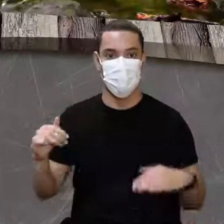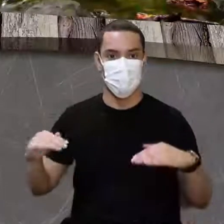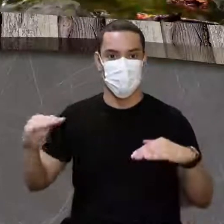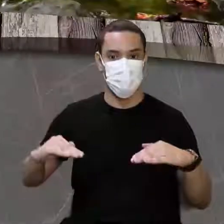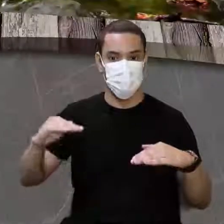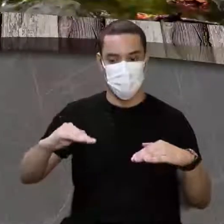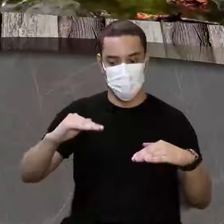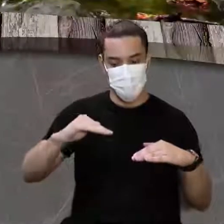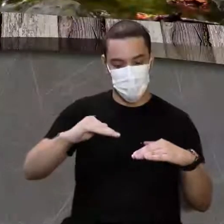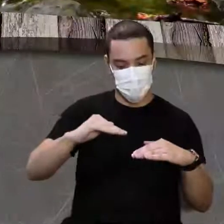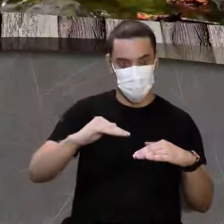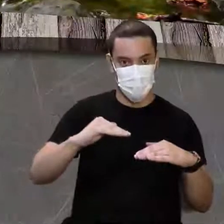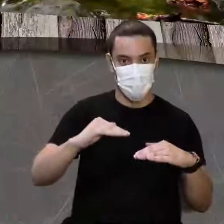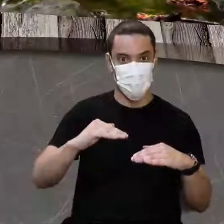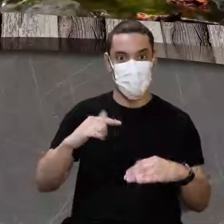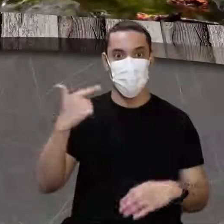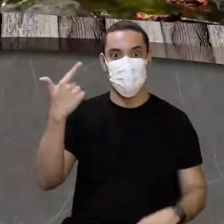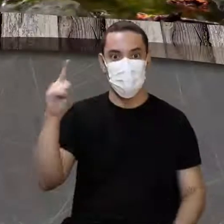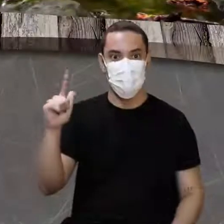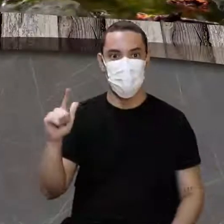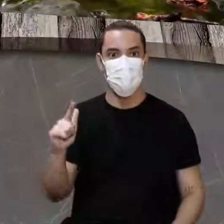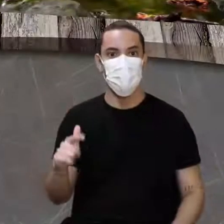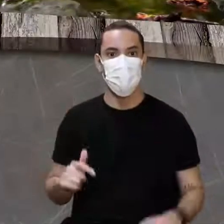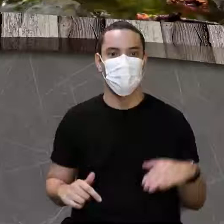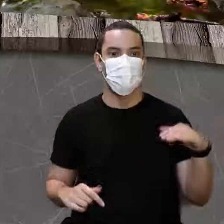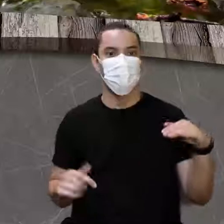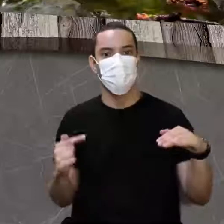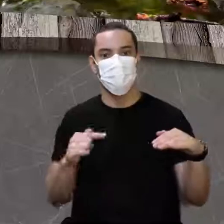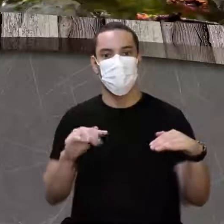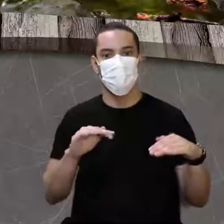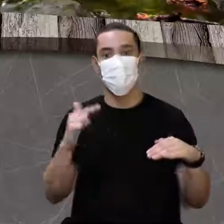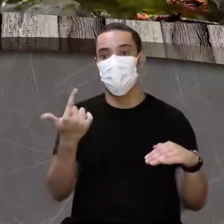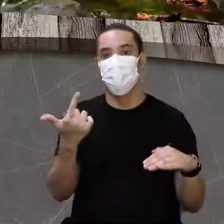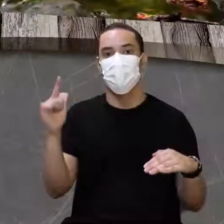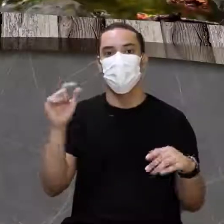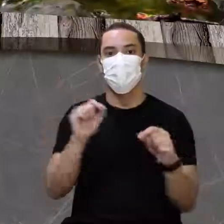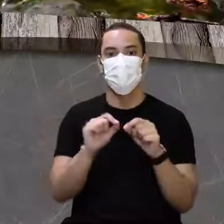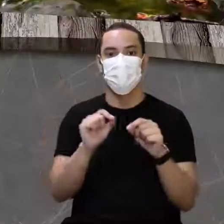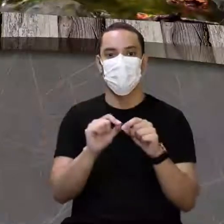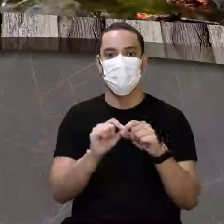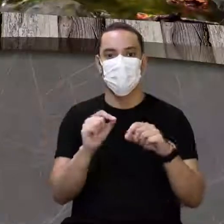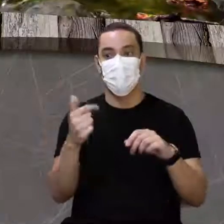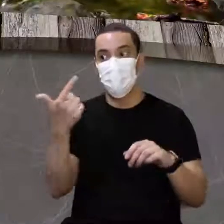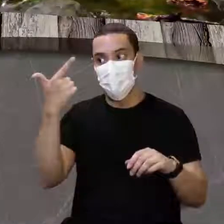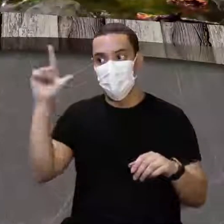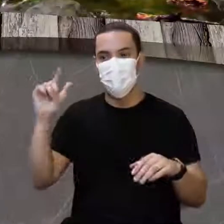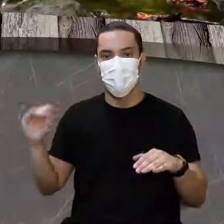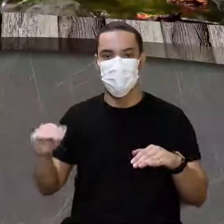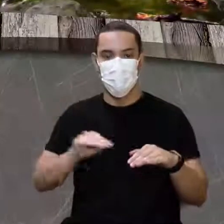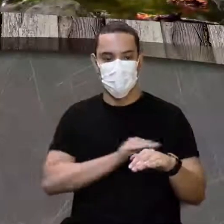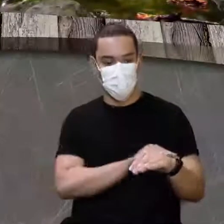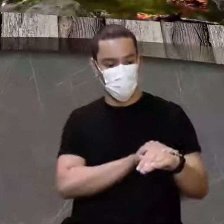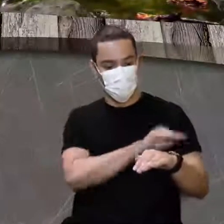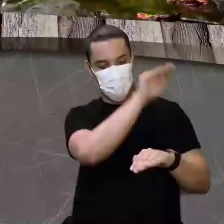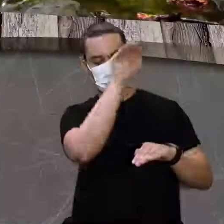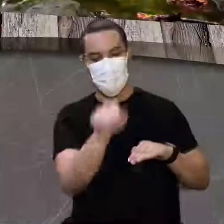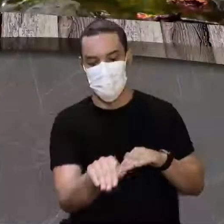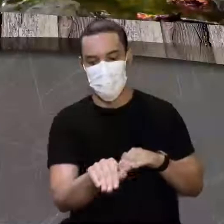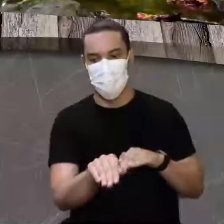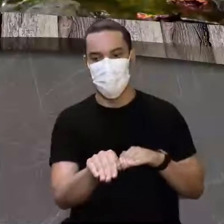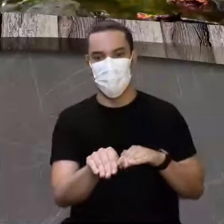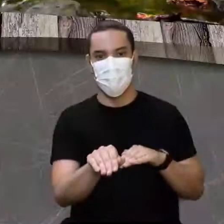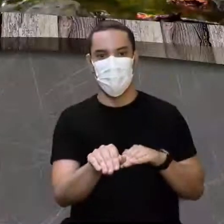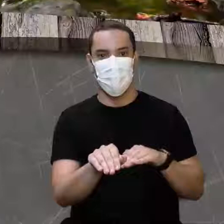faz? O que está vocalizando a noite todinha está aqui. Aí a fêmea se aproxima e o satélite faz isso, ó, plum, salta na frente da